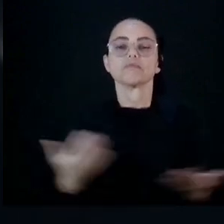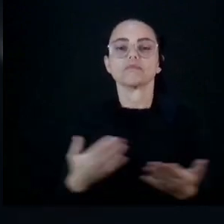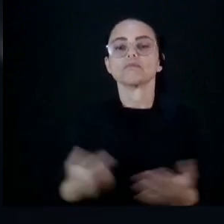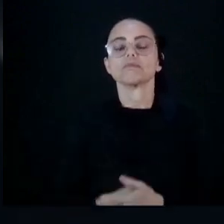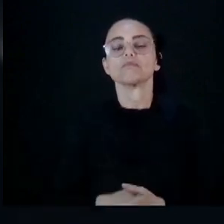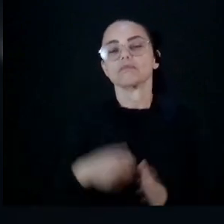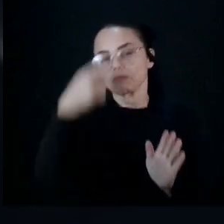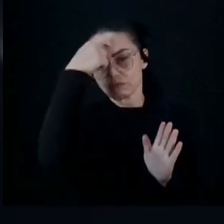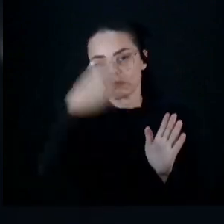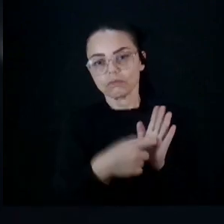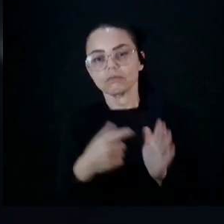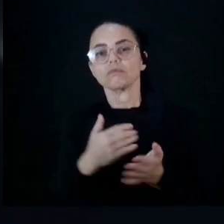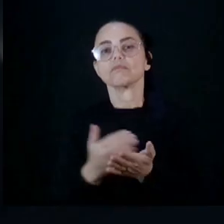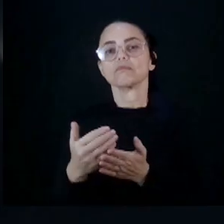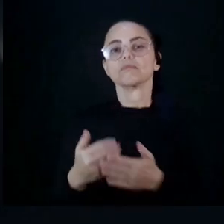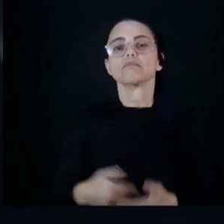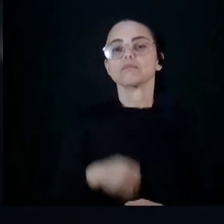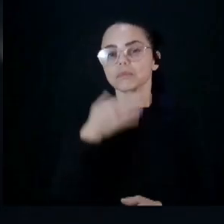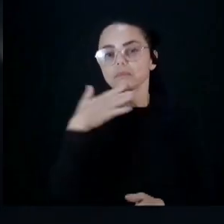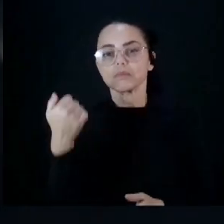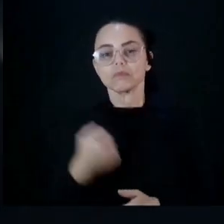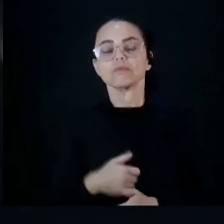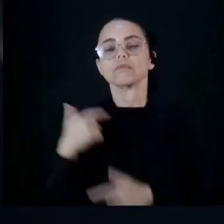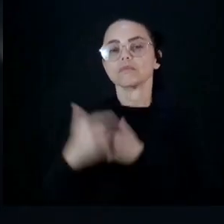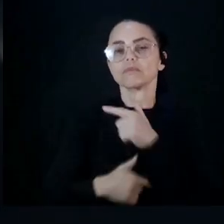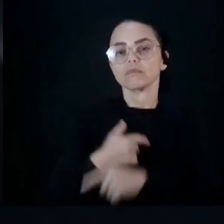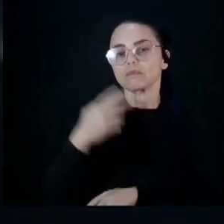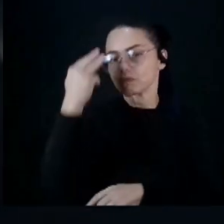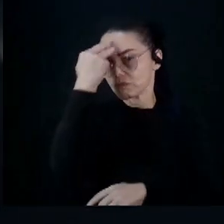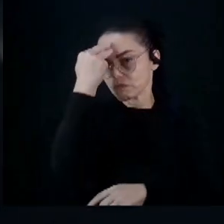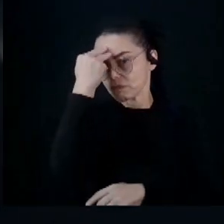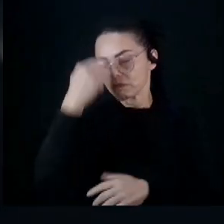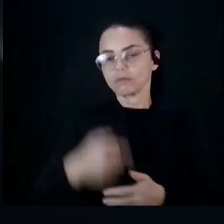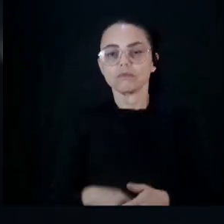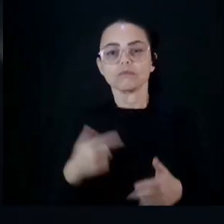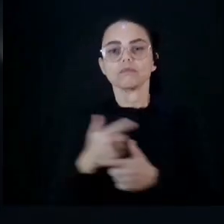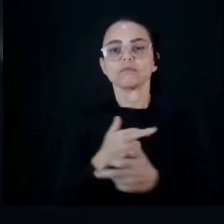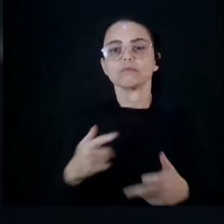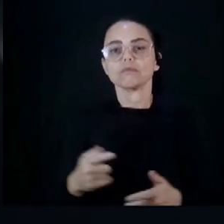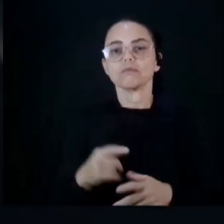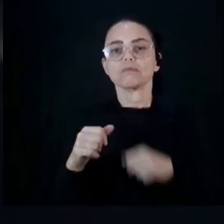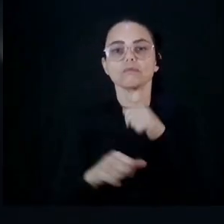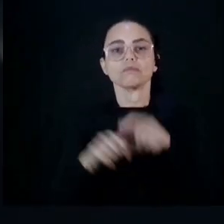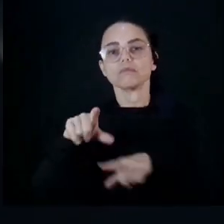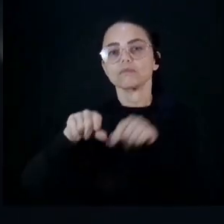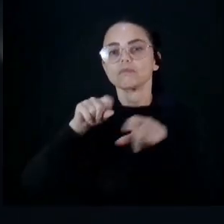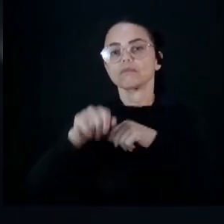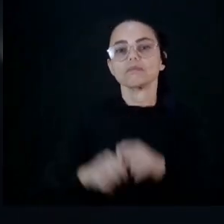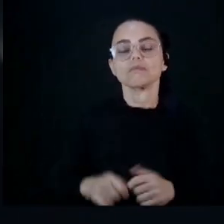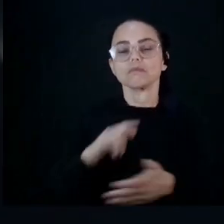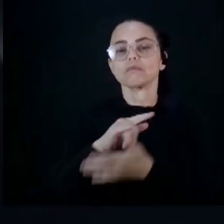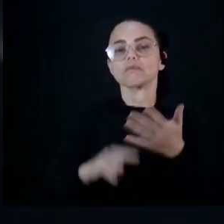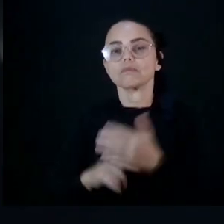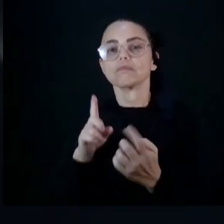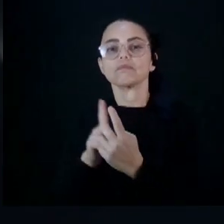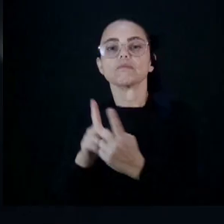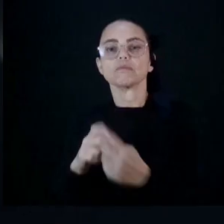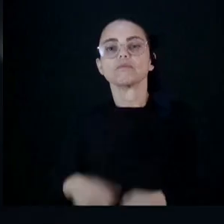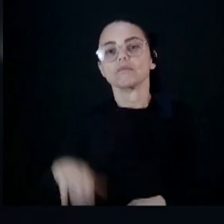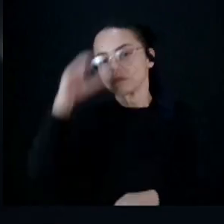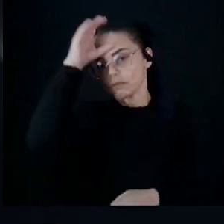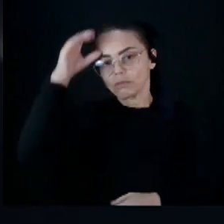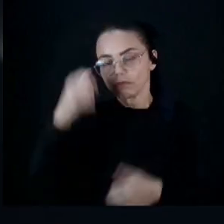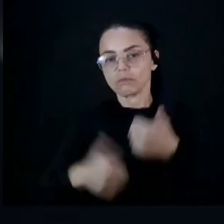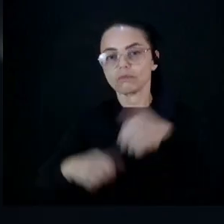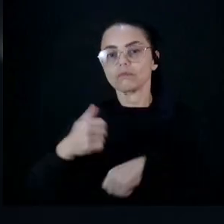a automatizar parte do trabalho mental. Coisas como triagem de documentos, atendimento ao cliente, análise de dados